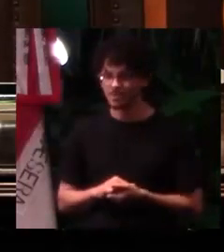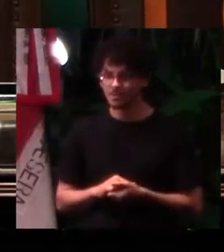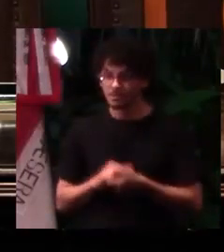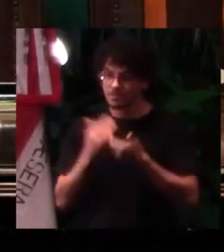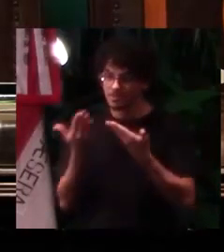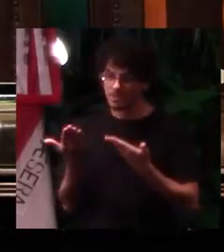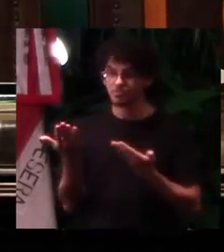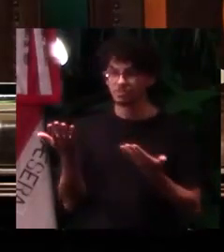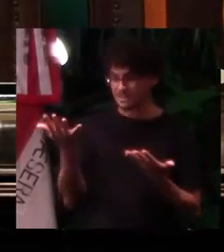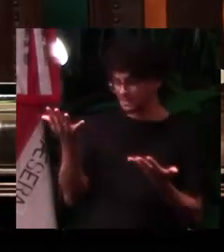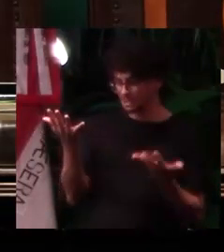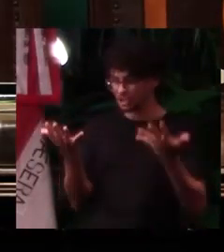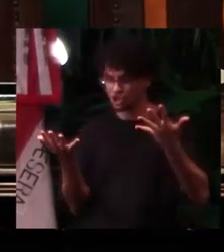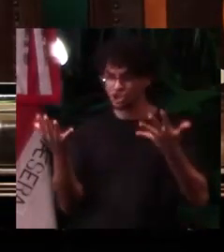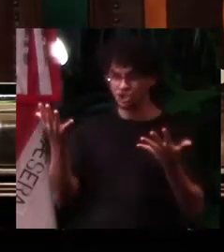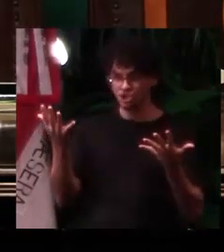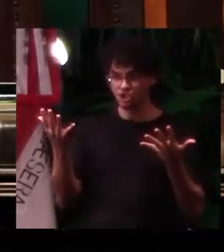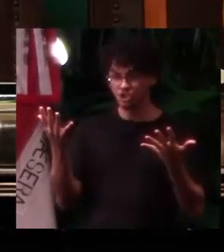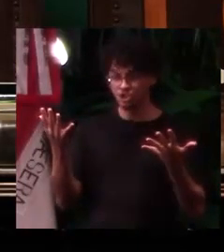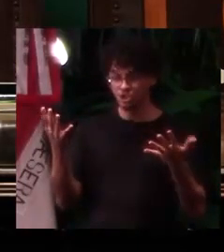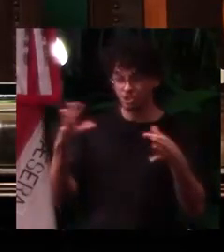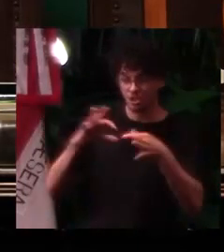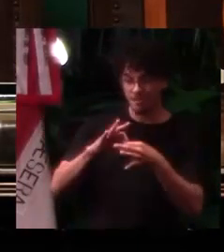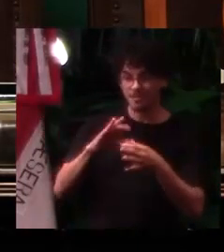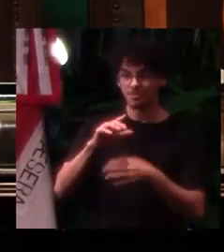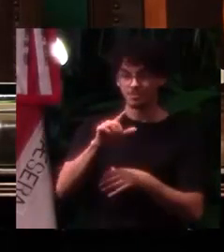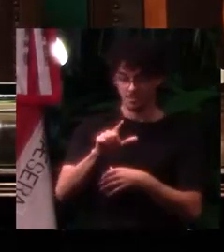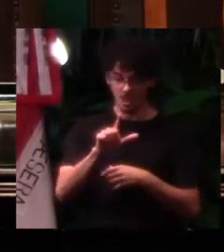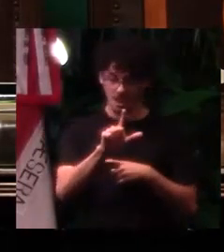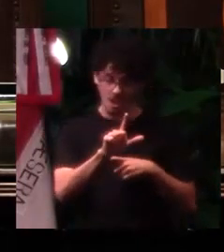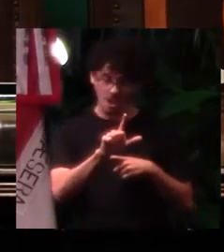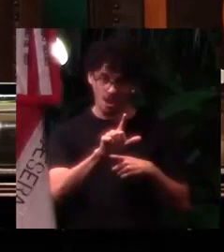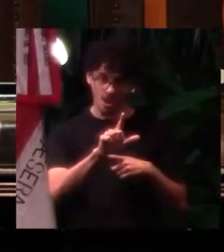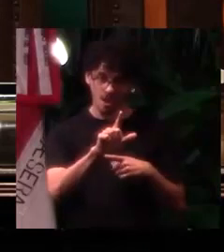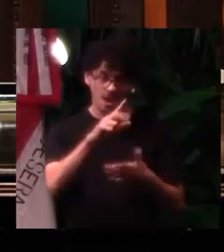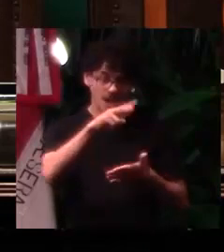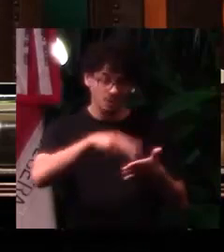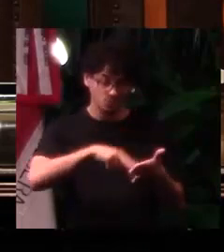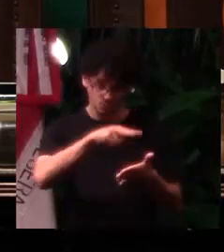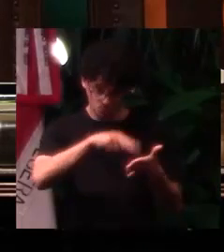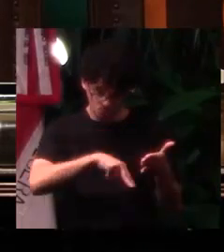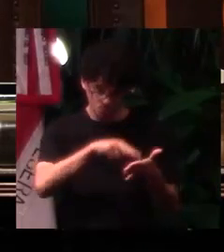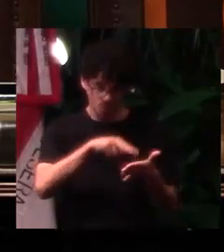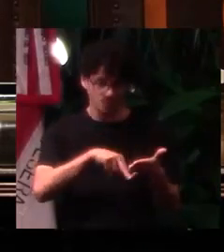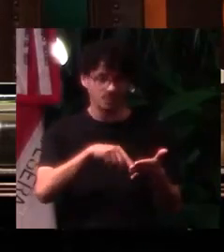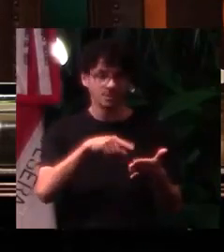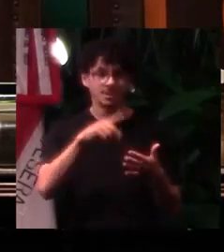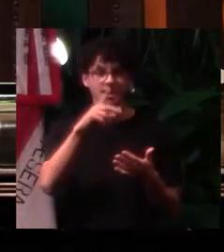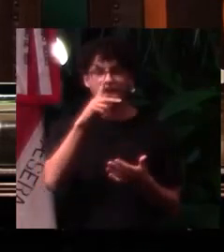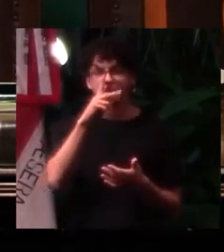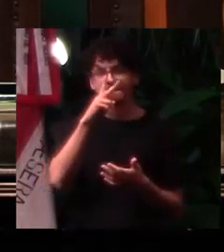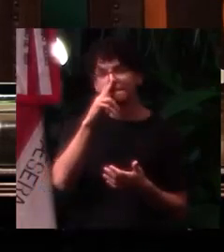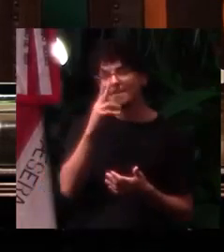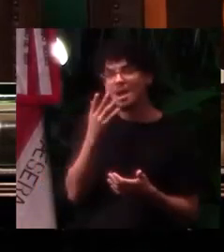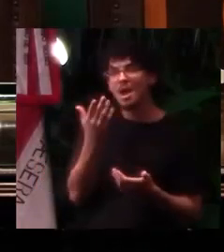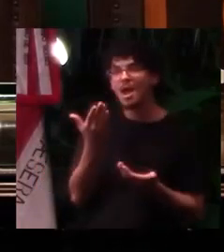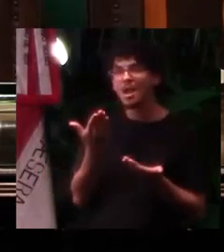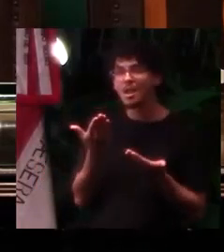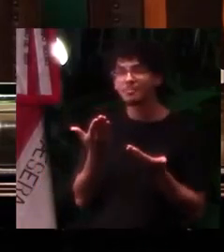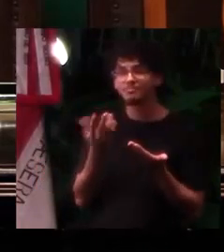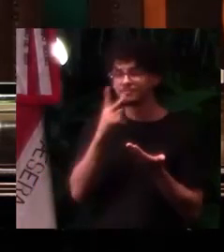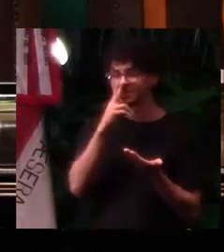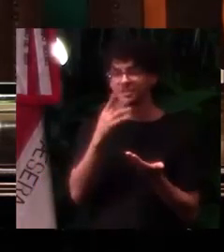da leitura, ela entra numa espécie de dueto com o